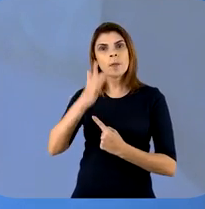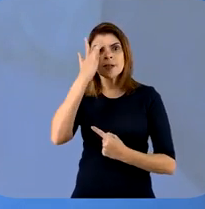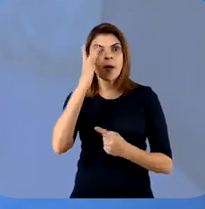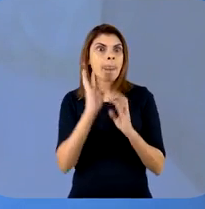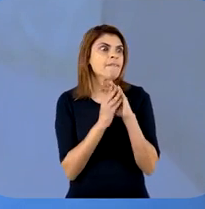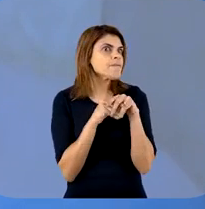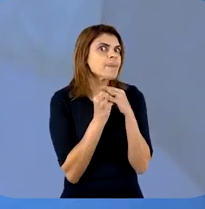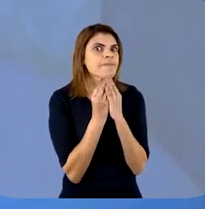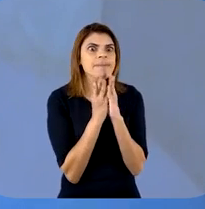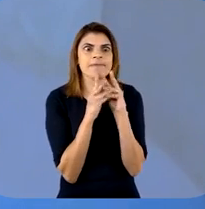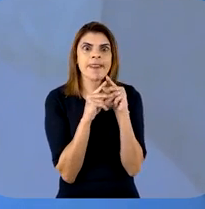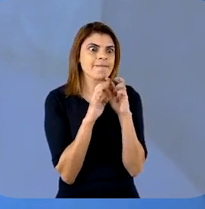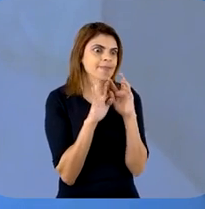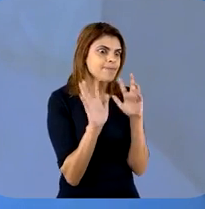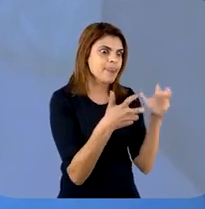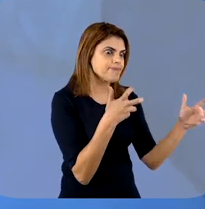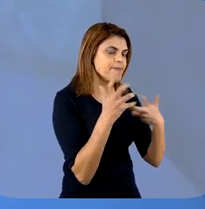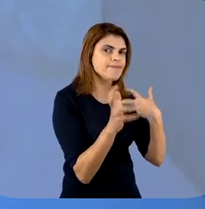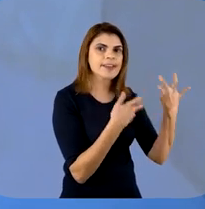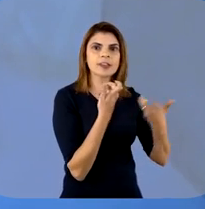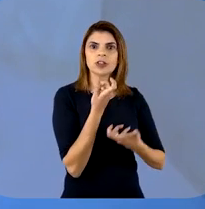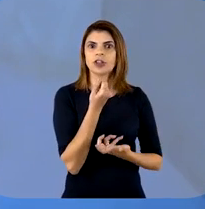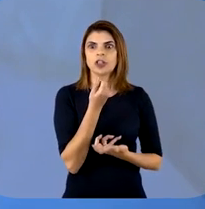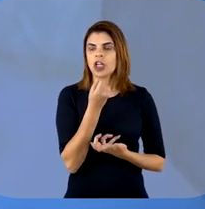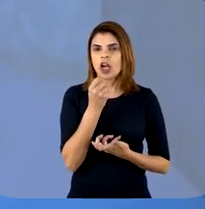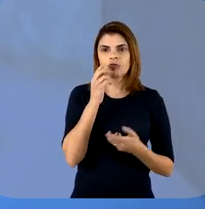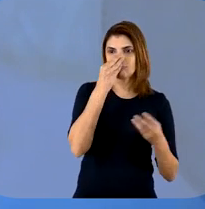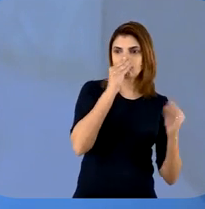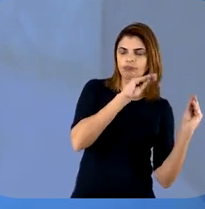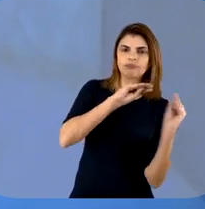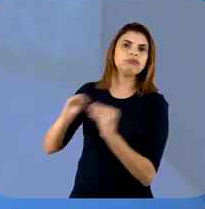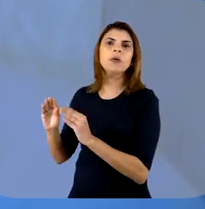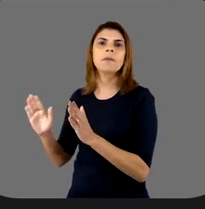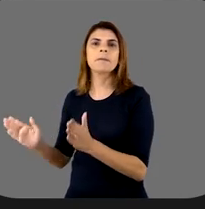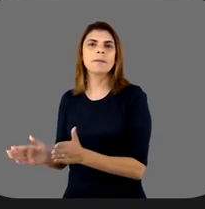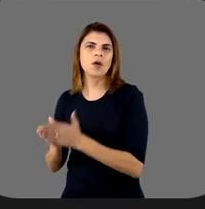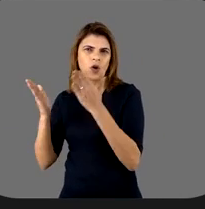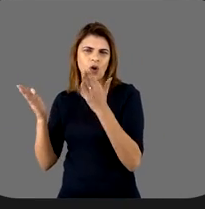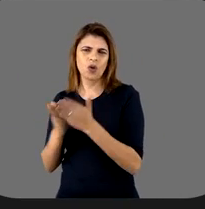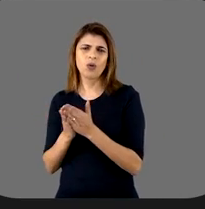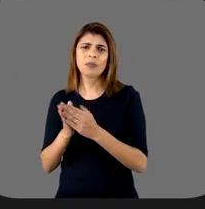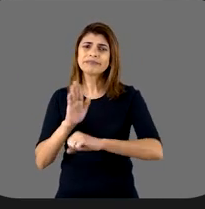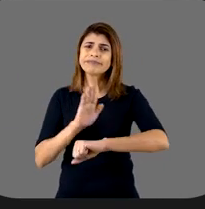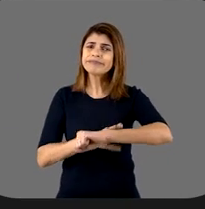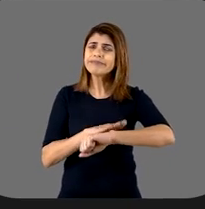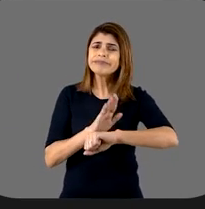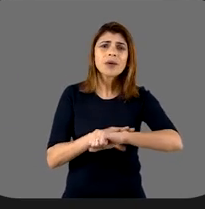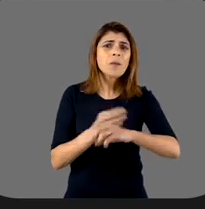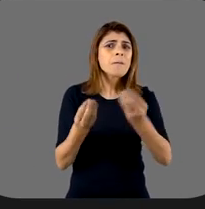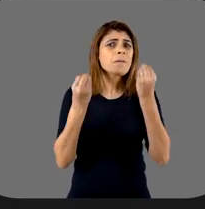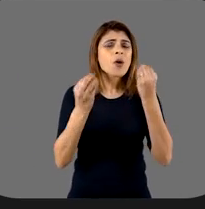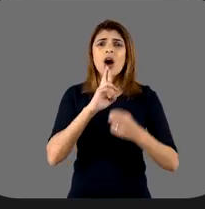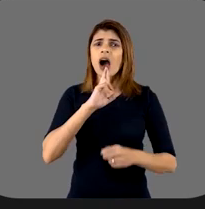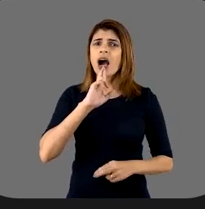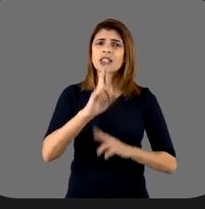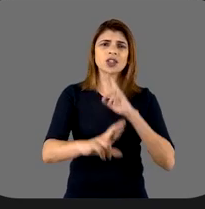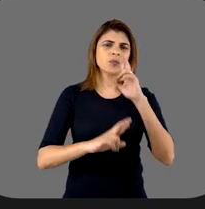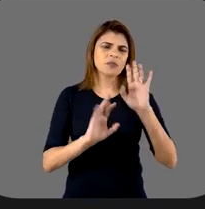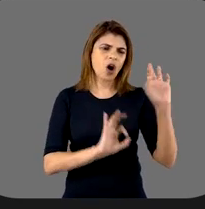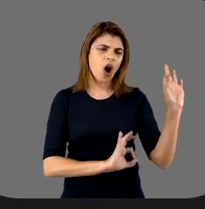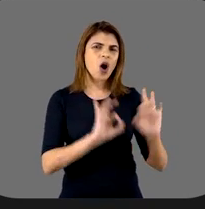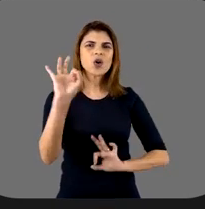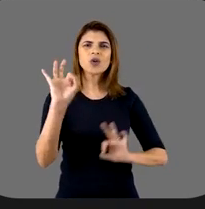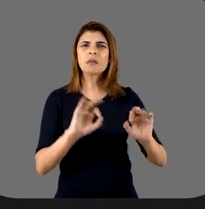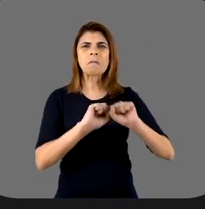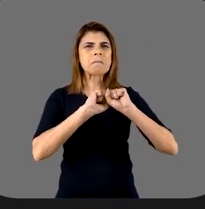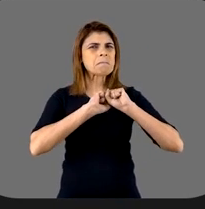vísceras, né, desse país tão desigual, tão brutal e com tão pouca resposta